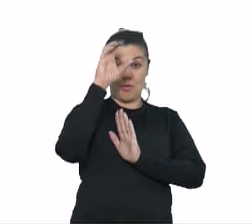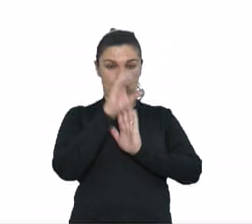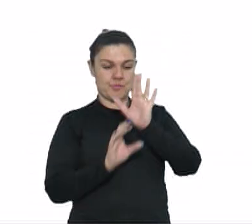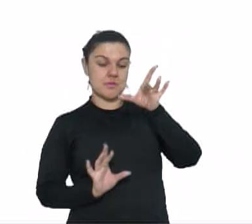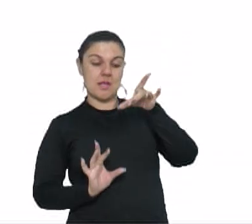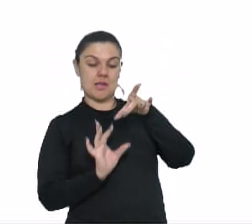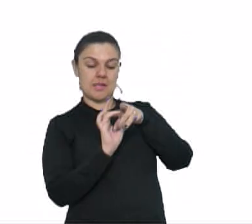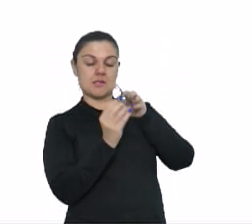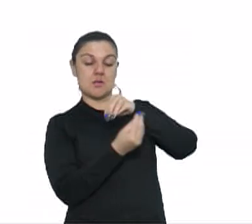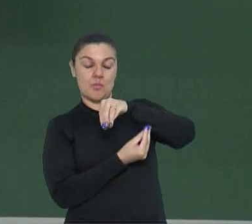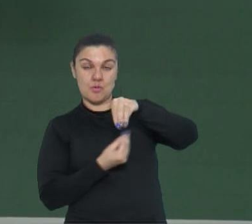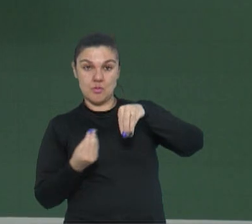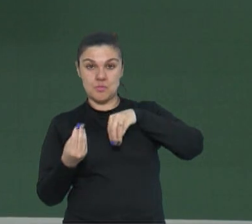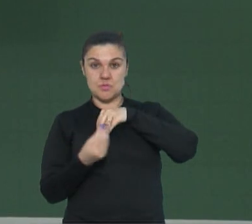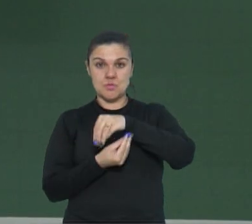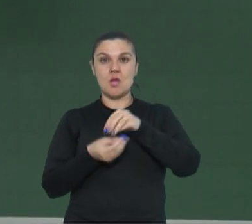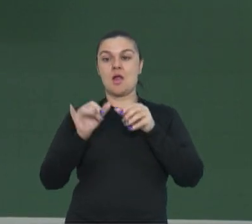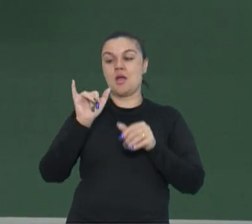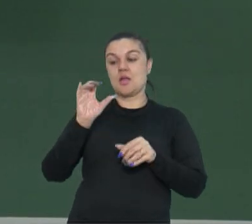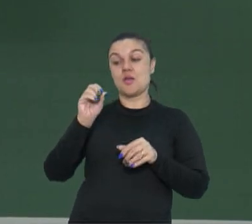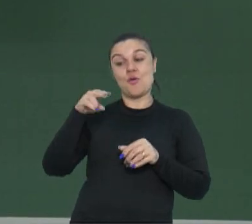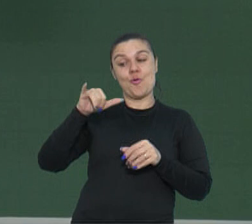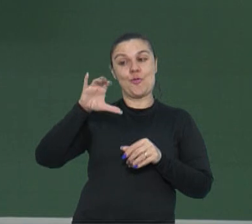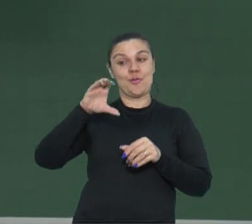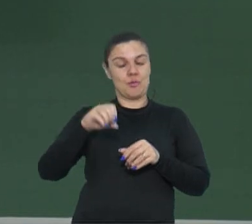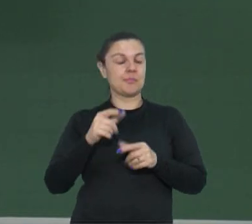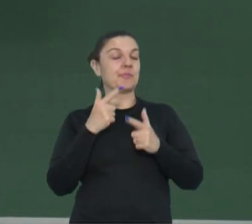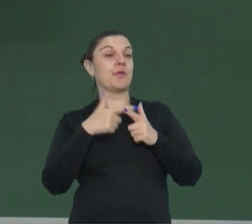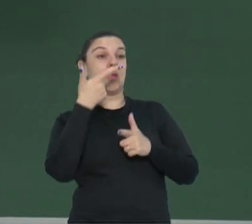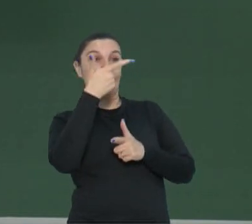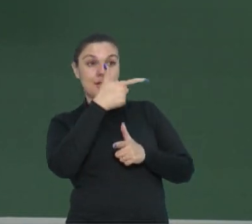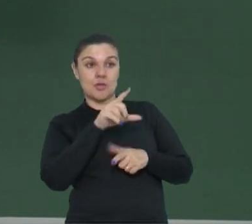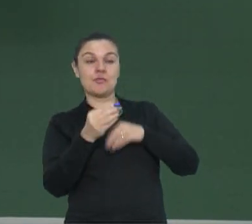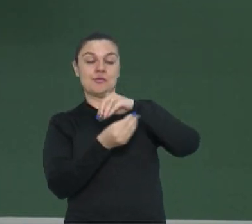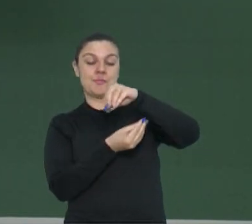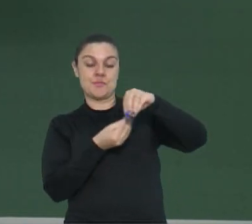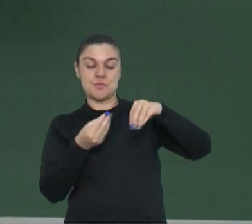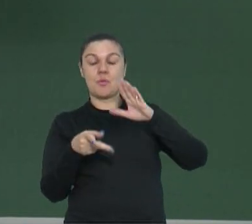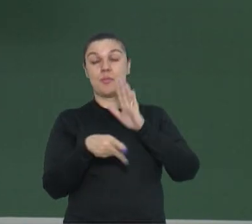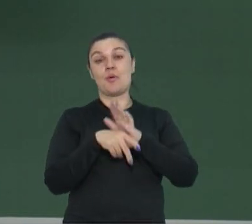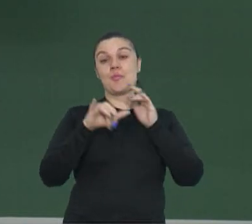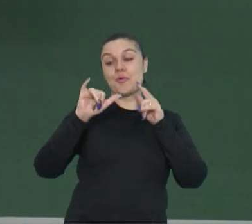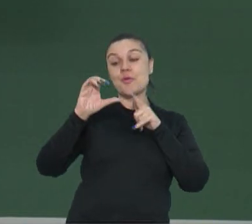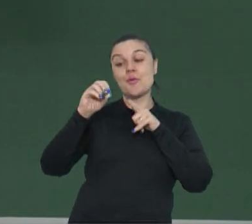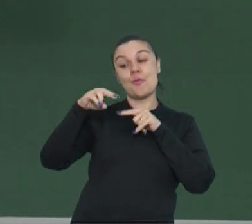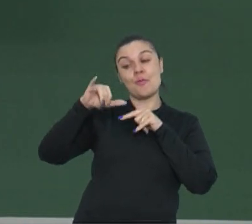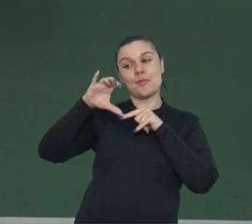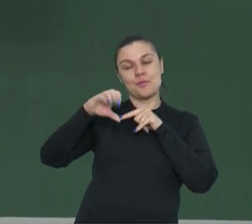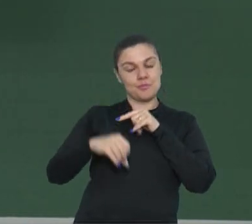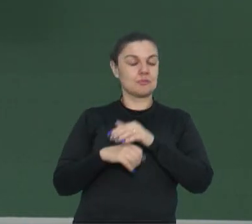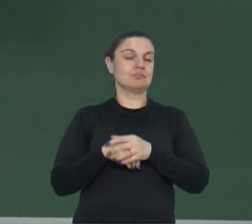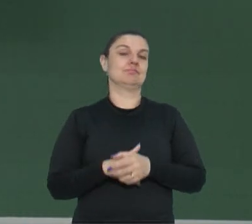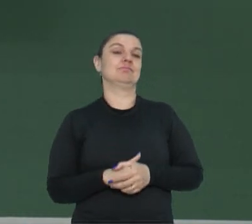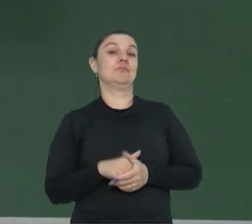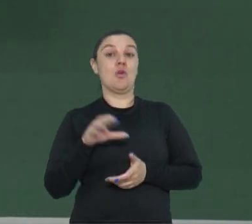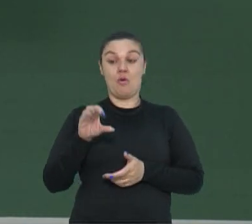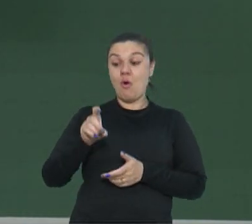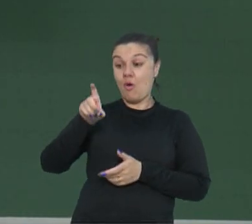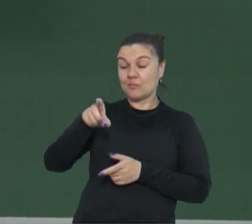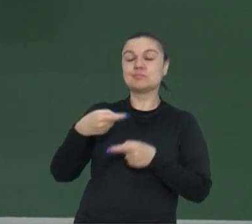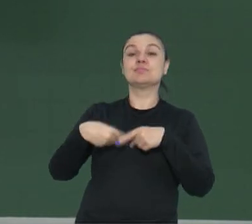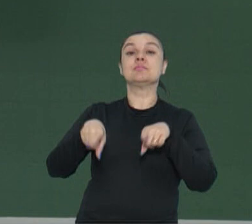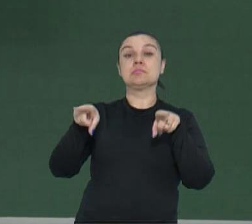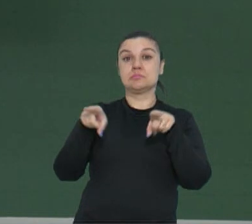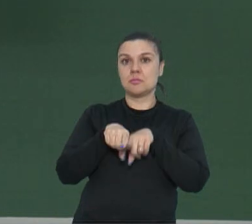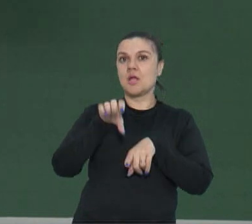e solução iônica. Por quê? Porque, novamente, estamos falando de um composto iônico. Né? Os óxidos também são